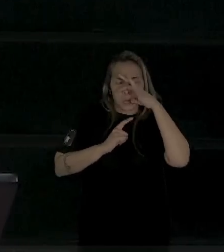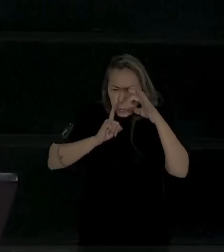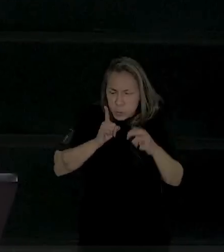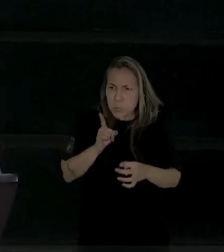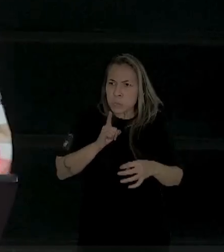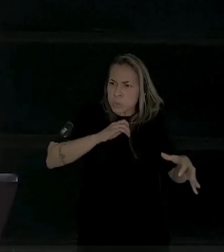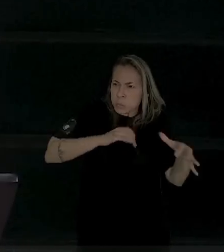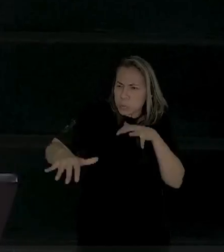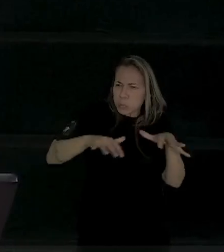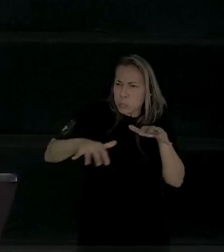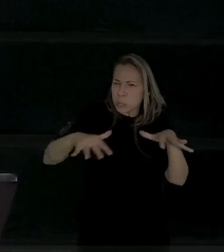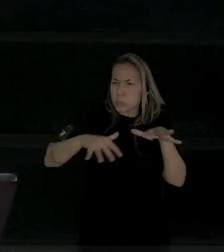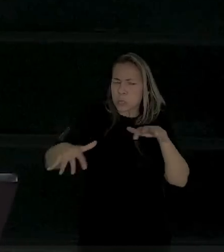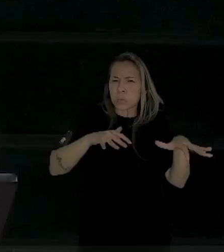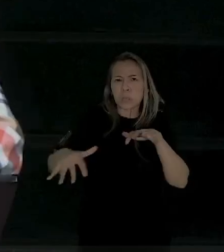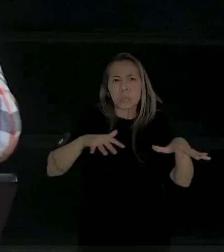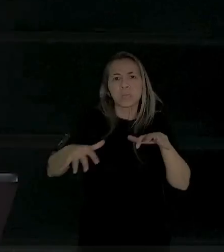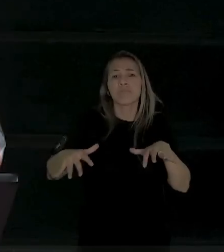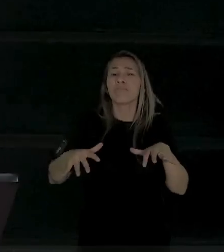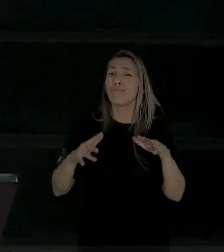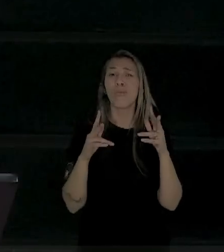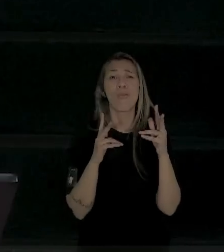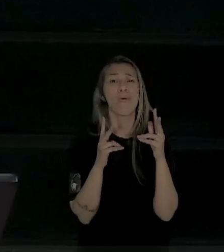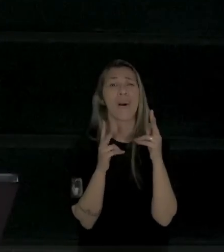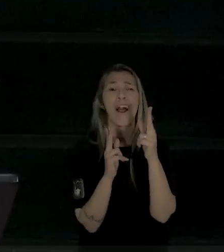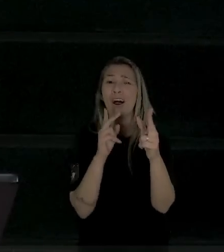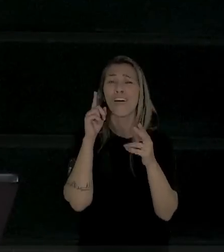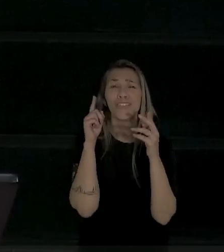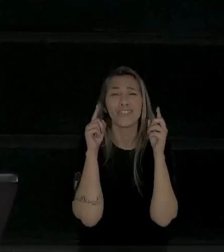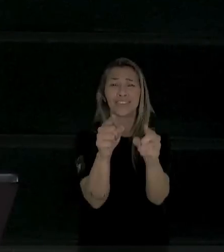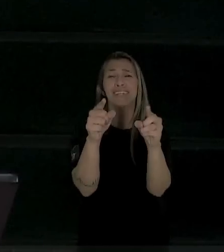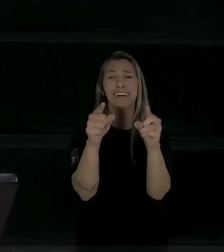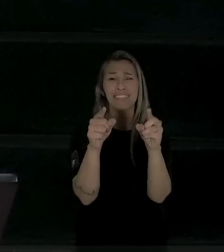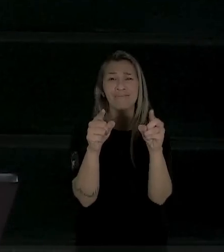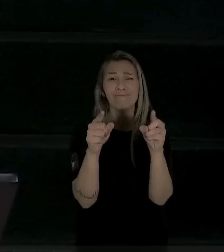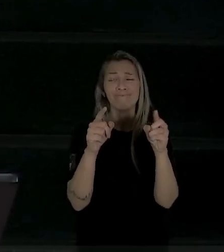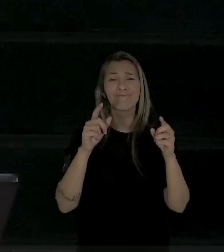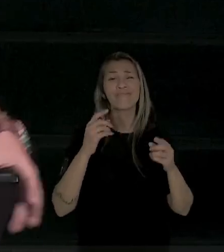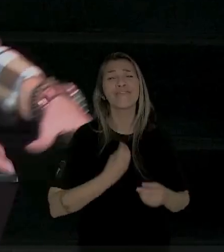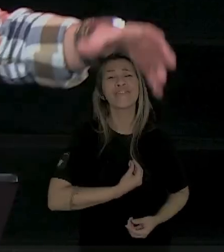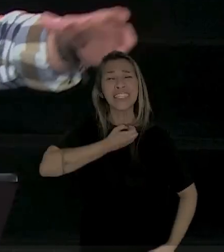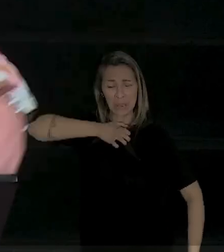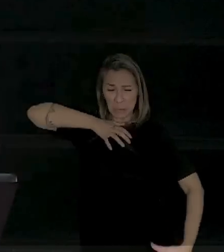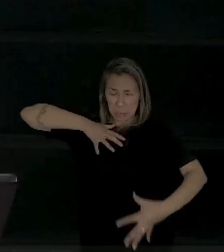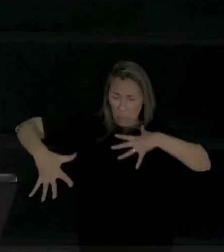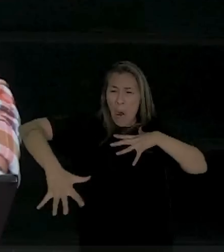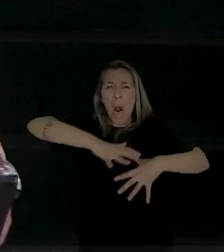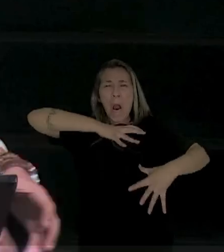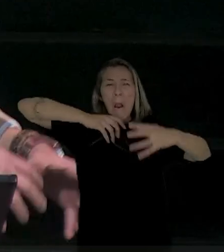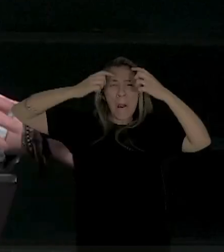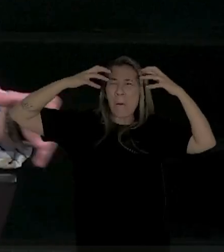um terremoto. E tem horas que Deus manda terremotos, como mandou para Elias. Terremotos desorganizam, terremotos